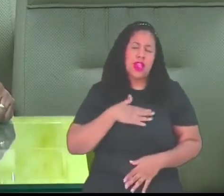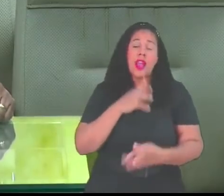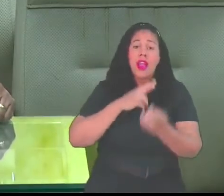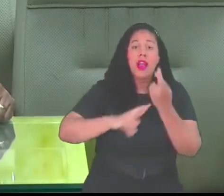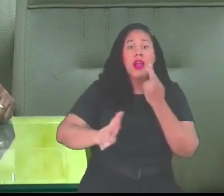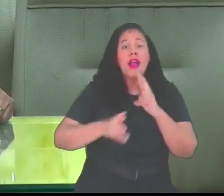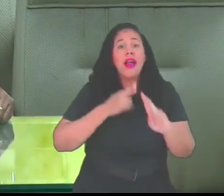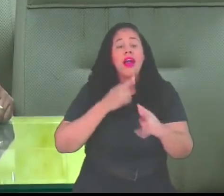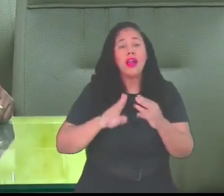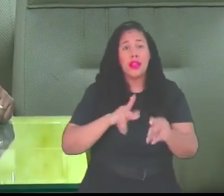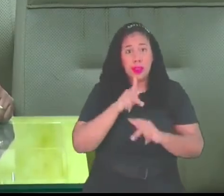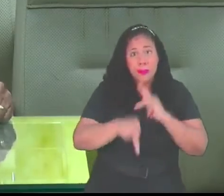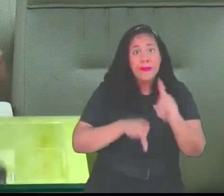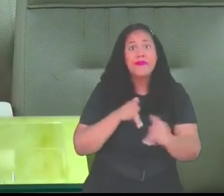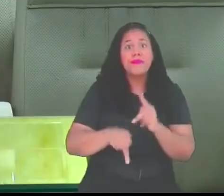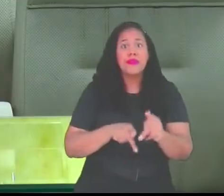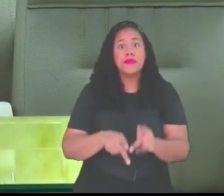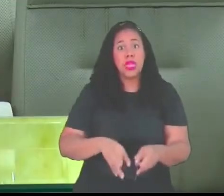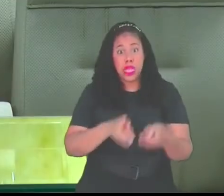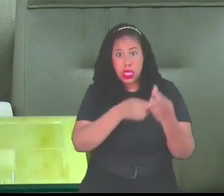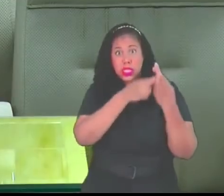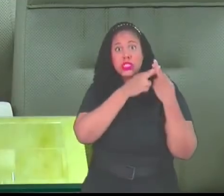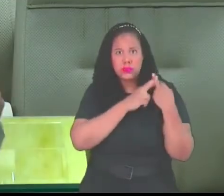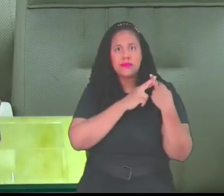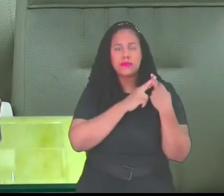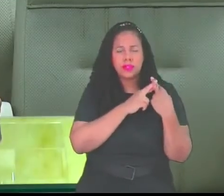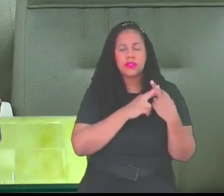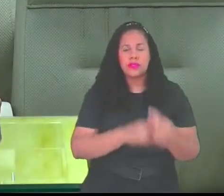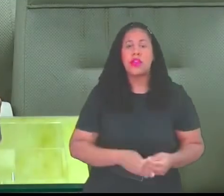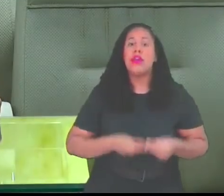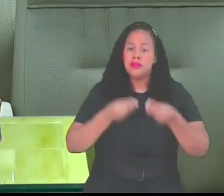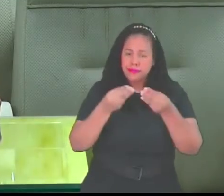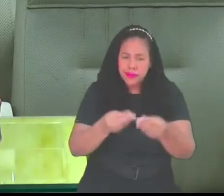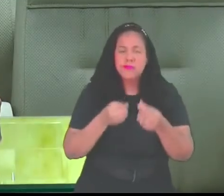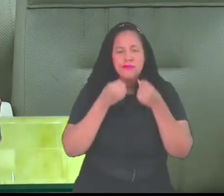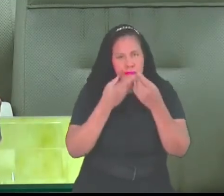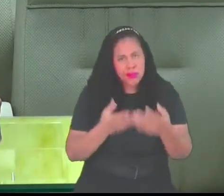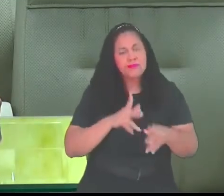que respeitar o povo. Nós temos que tratar bem o povo.